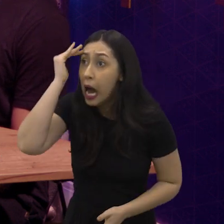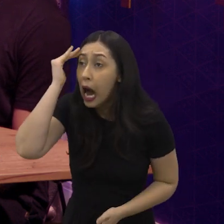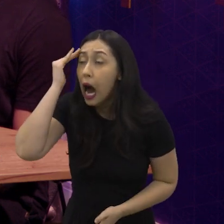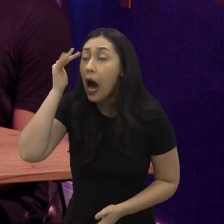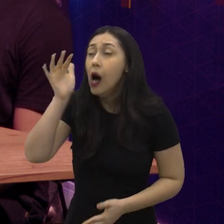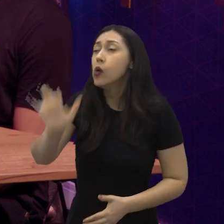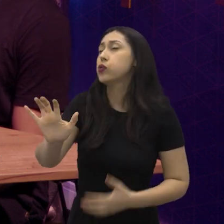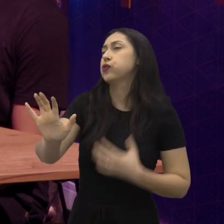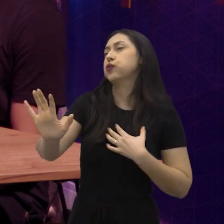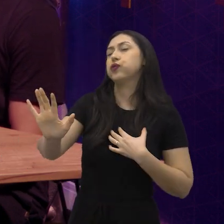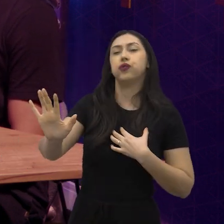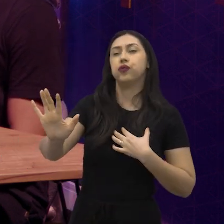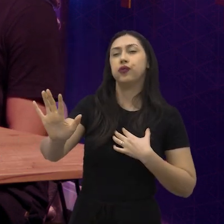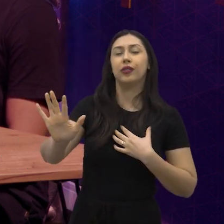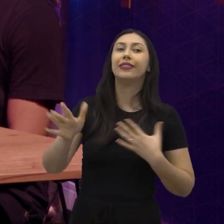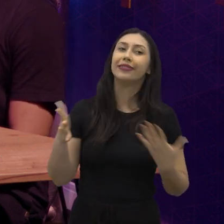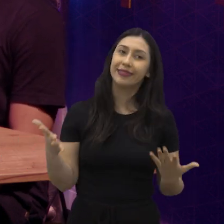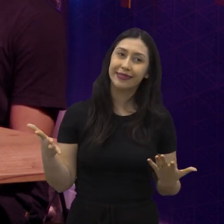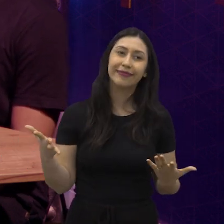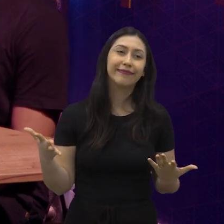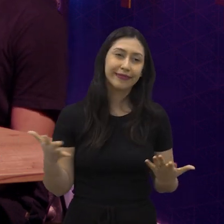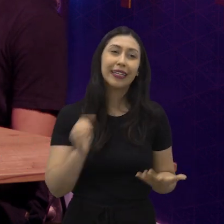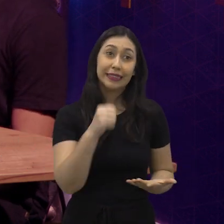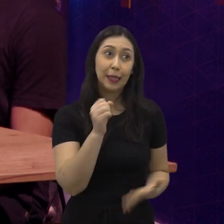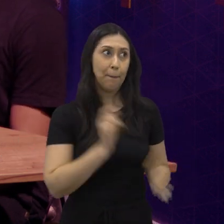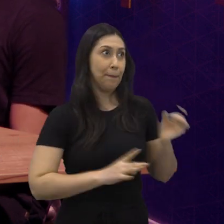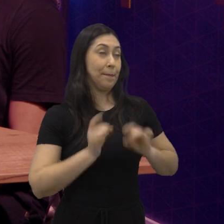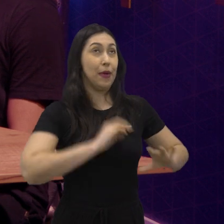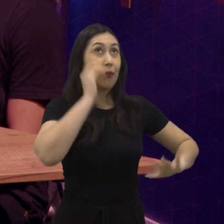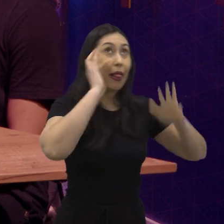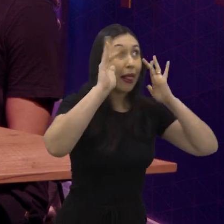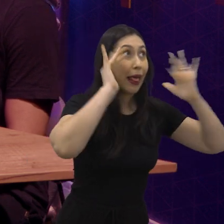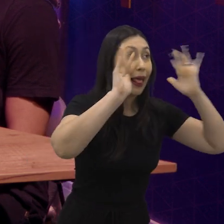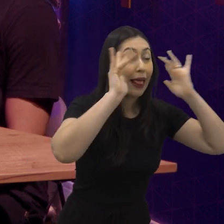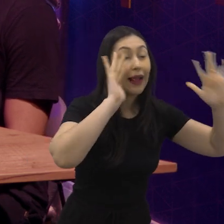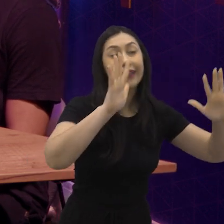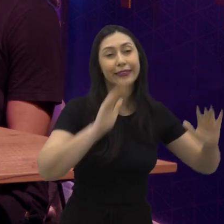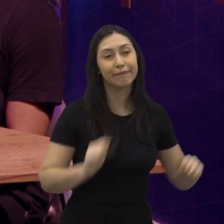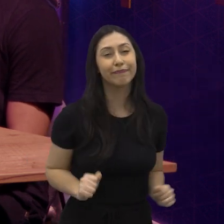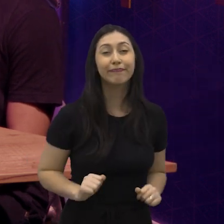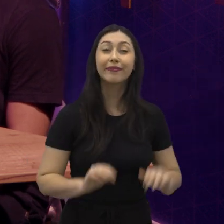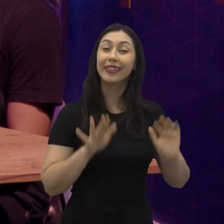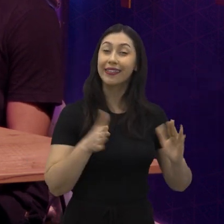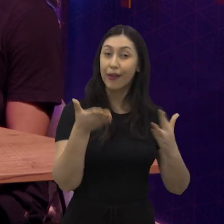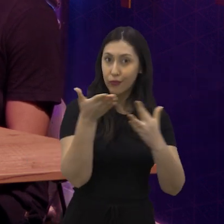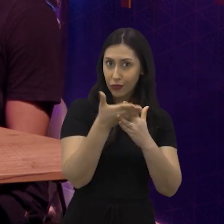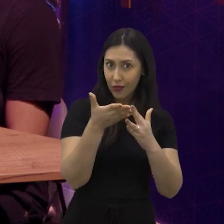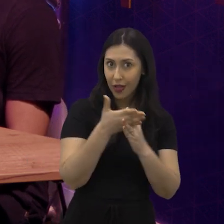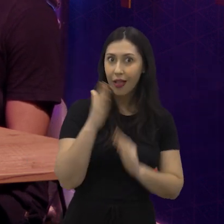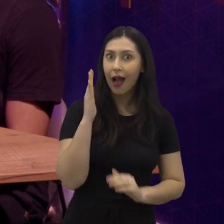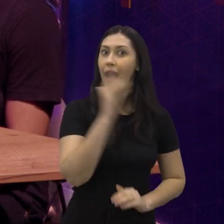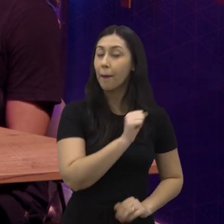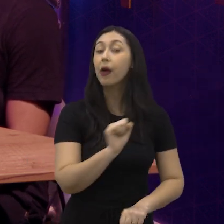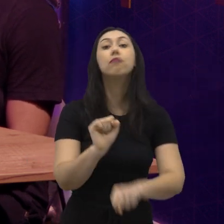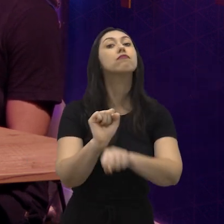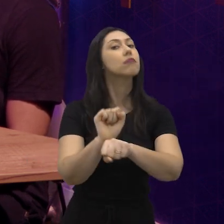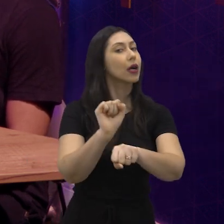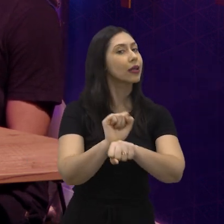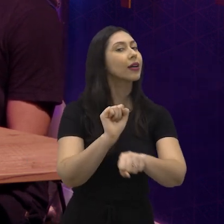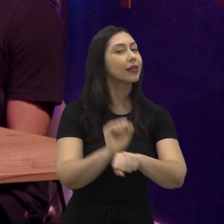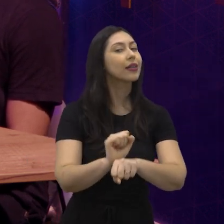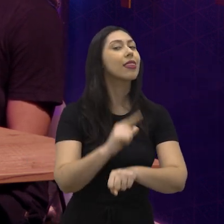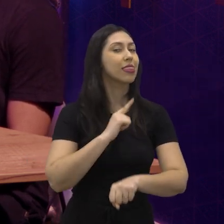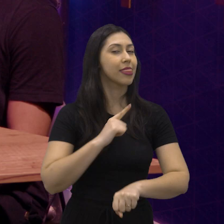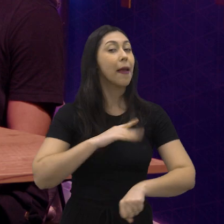de porco não é tomada. Exatamente, vários medos. Vários medos. Mas a gente vai fazer um rápido intervalo, mas fica por aí